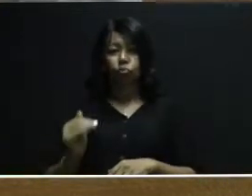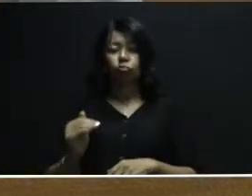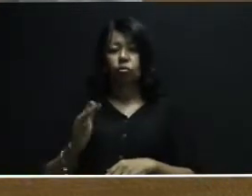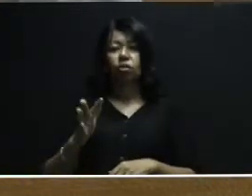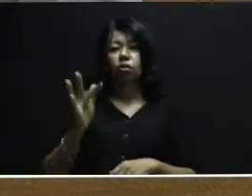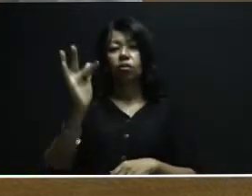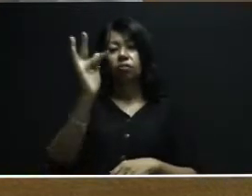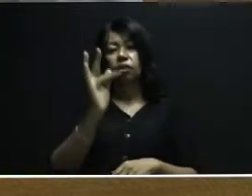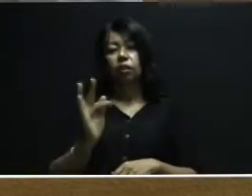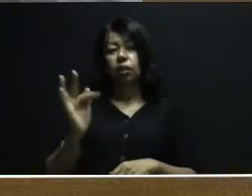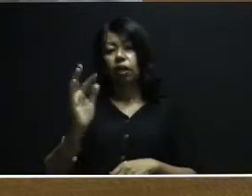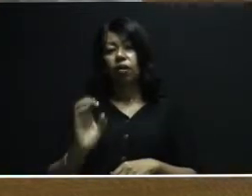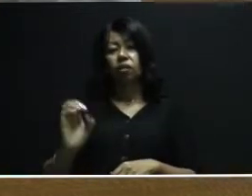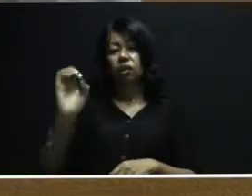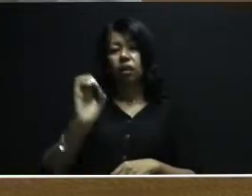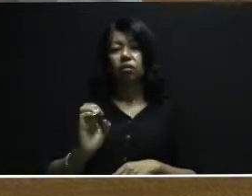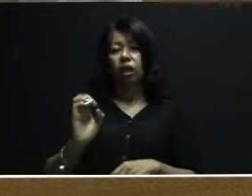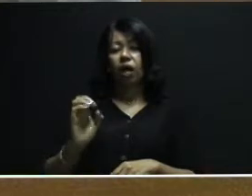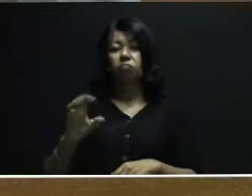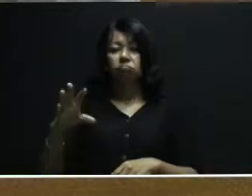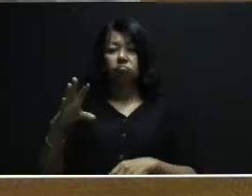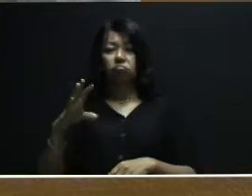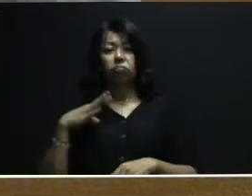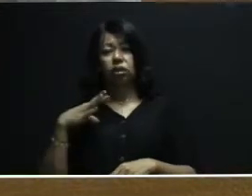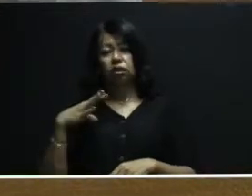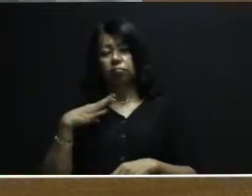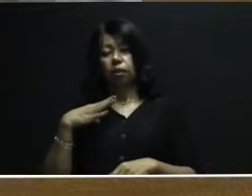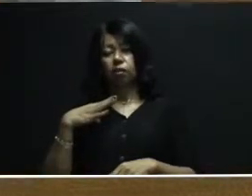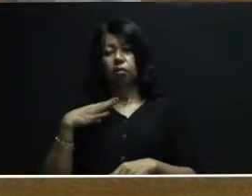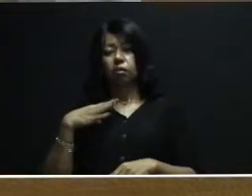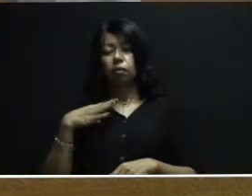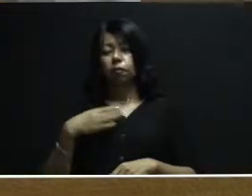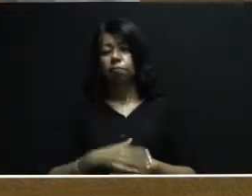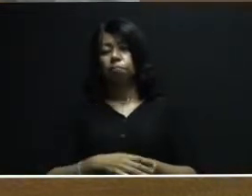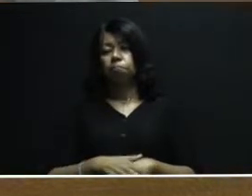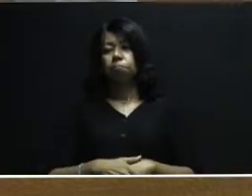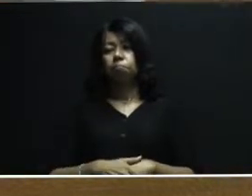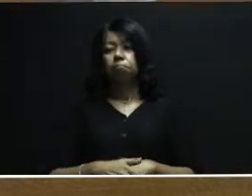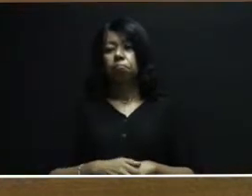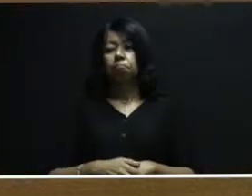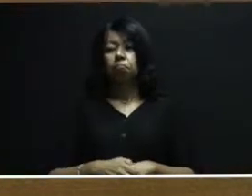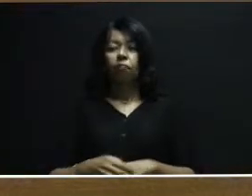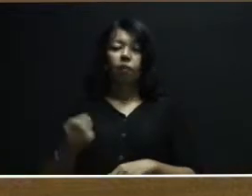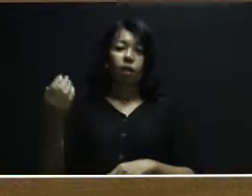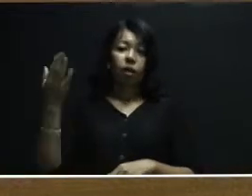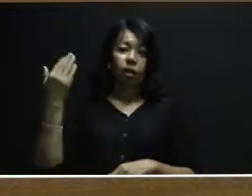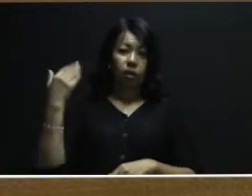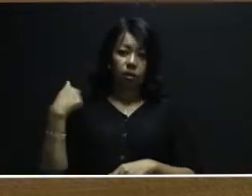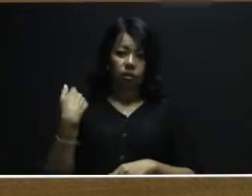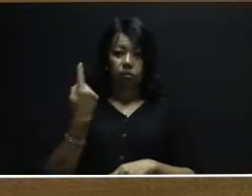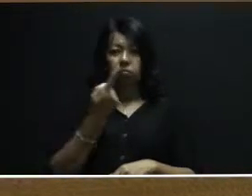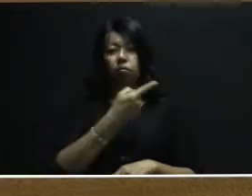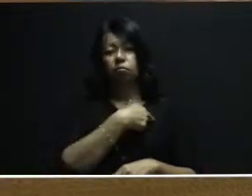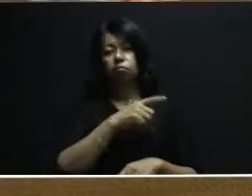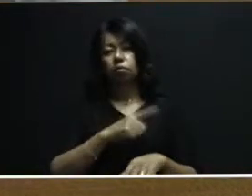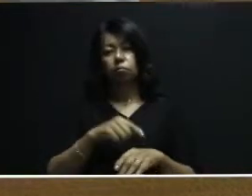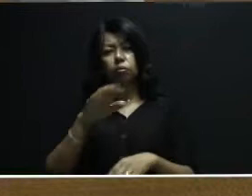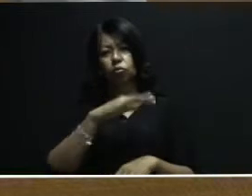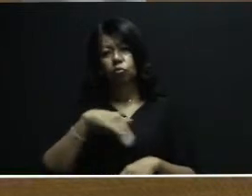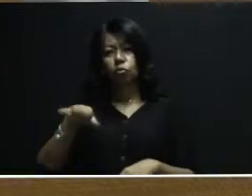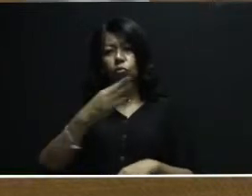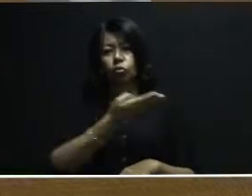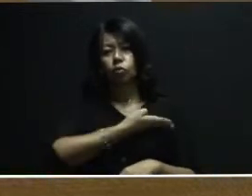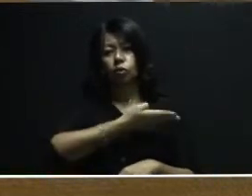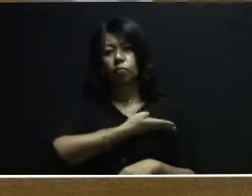Federal, estadual e as municipais. Na nossa época, de todos os colegas